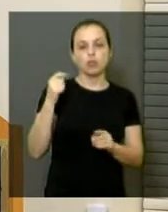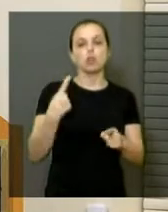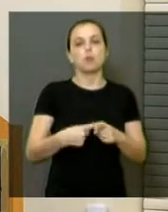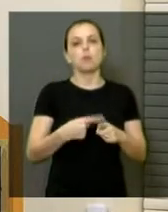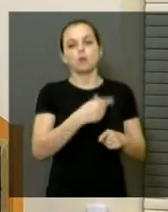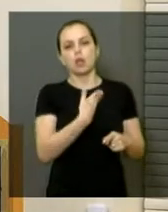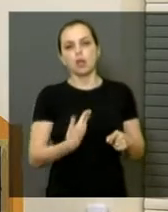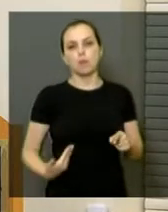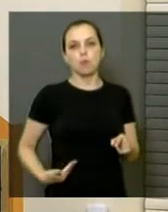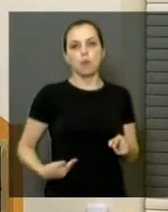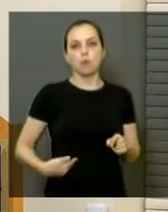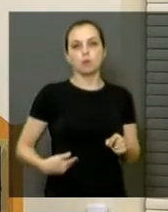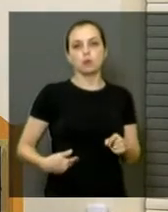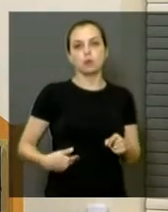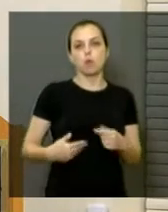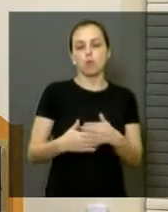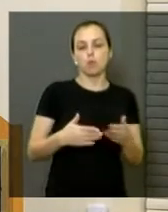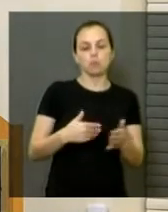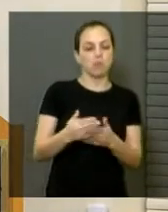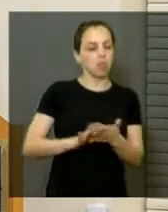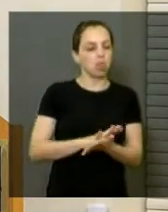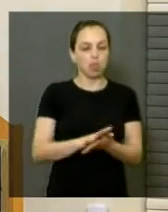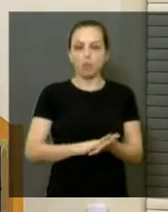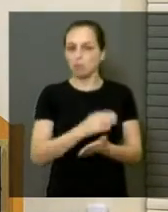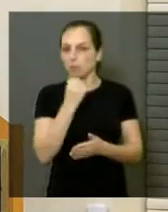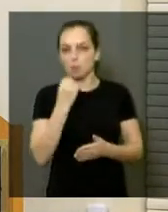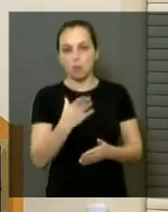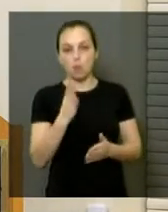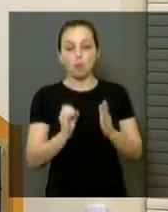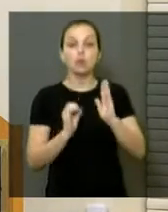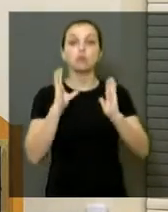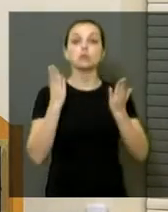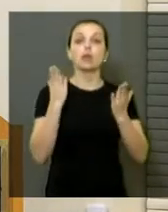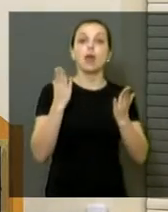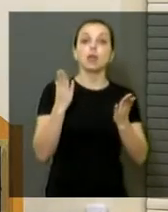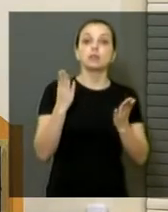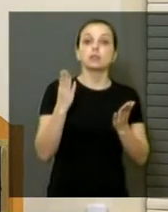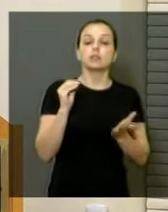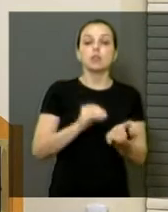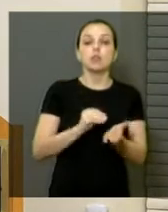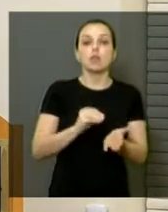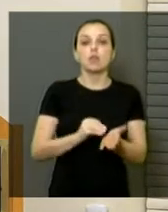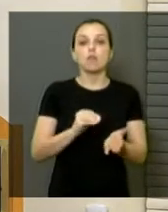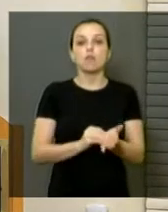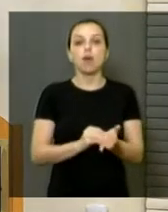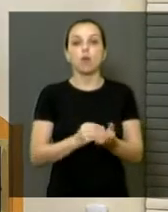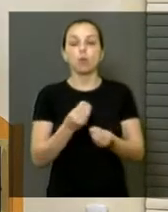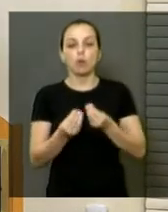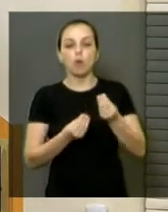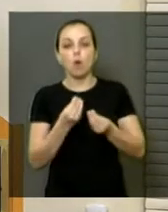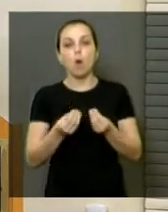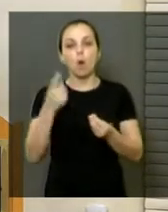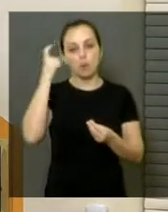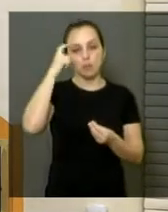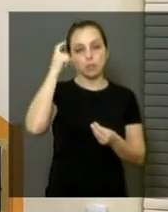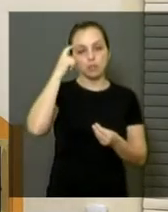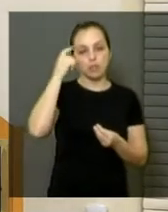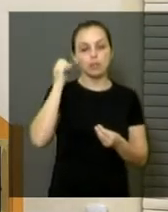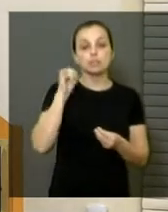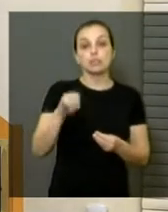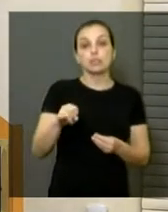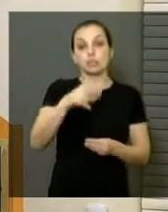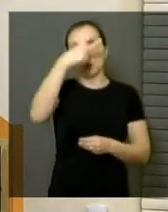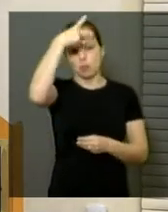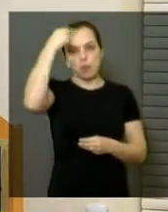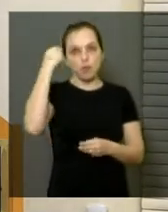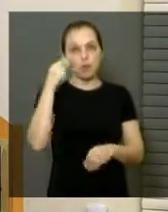nenhum efeito positivo. E isso tudo acontece sem questionamento. Porque, assim, se o prefeito,